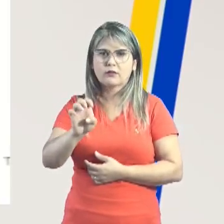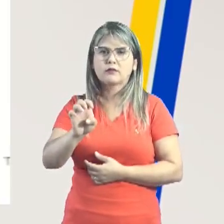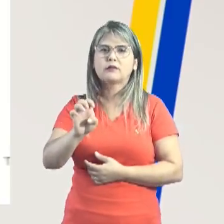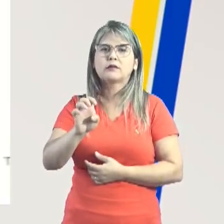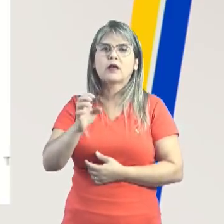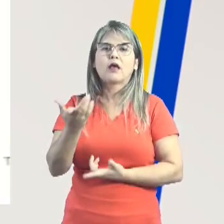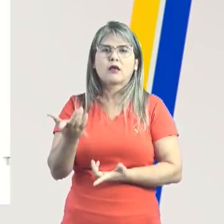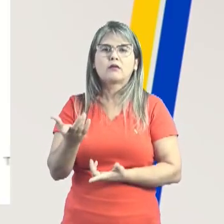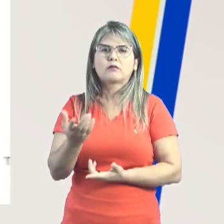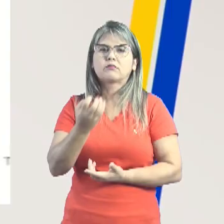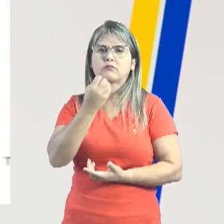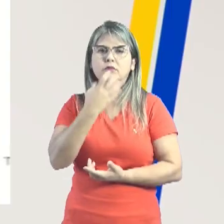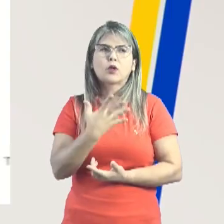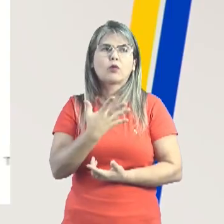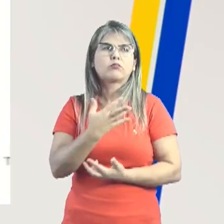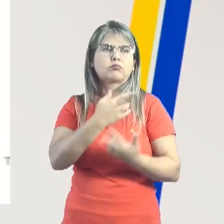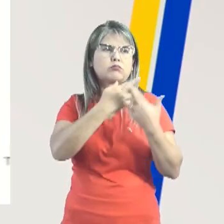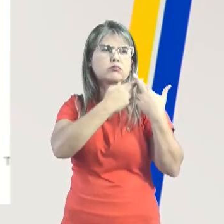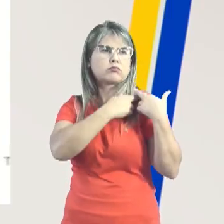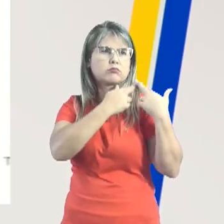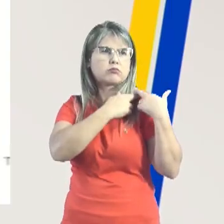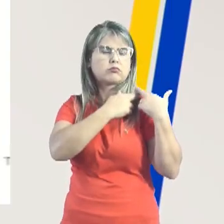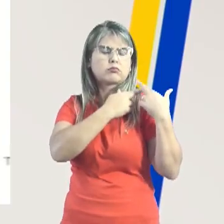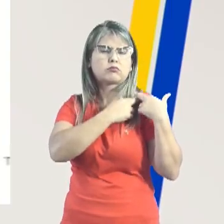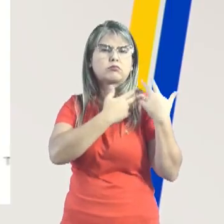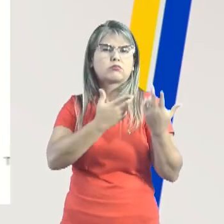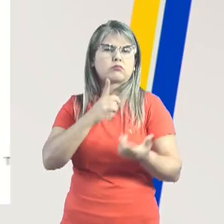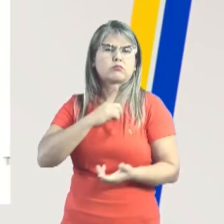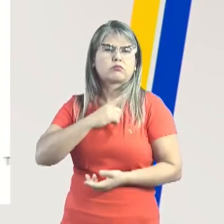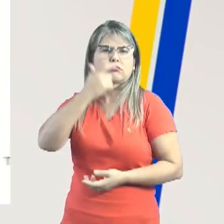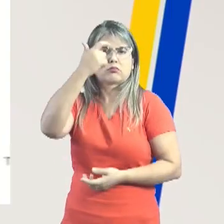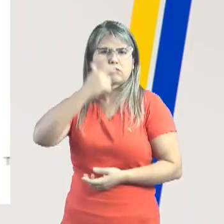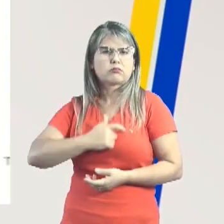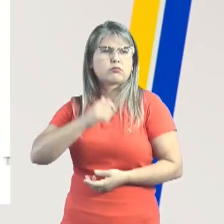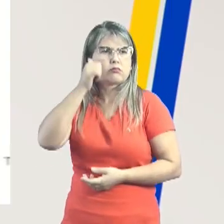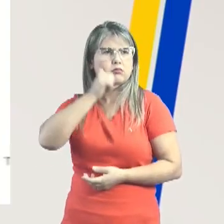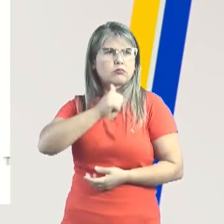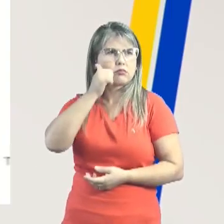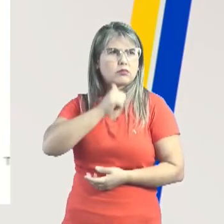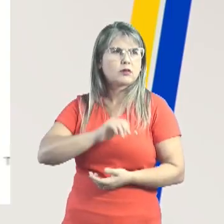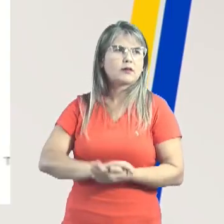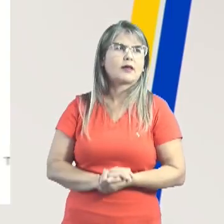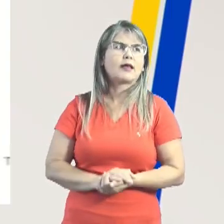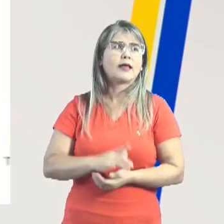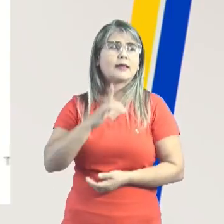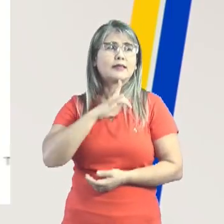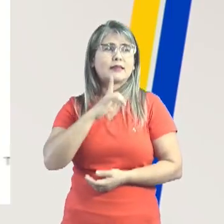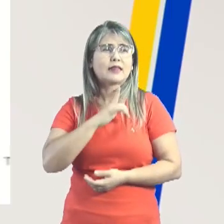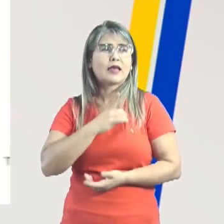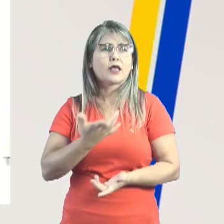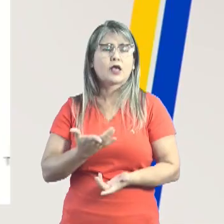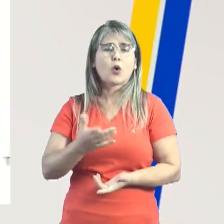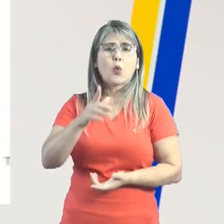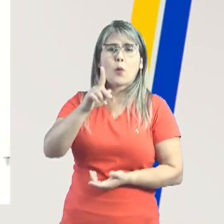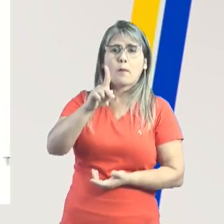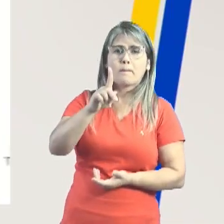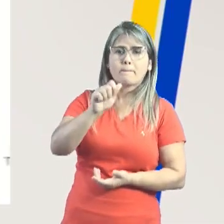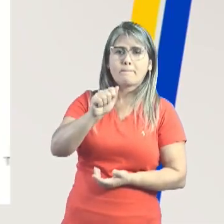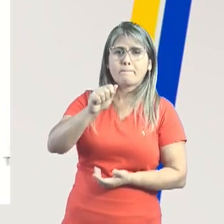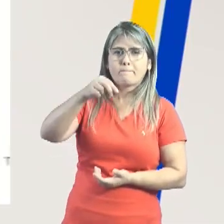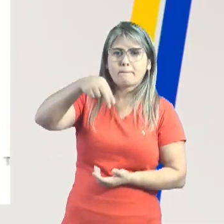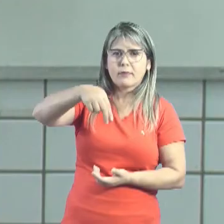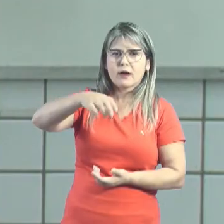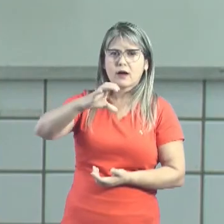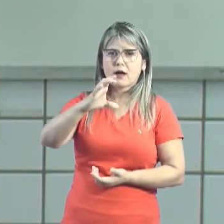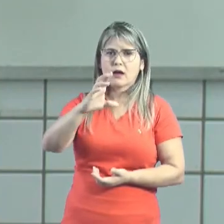controlar outras glândulas. As suprarrenais produzem a chamada adrenalina. O pâncreas, responsável, além